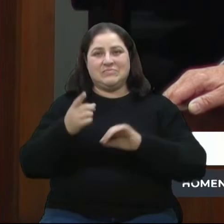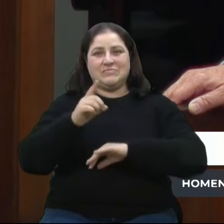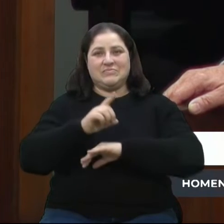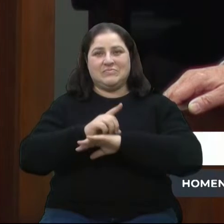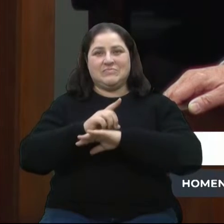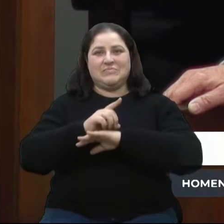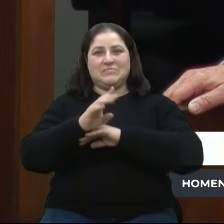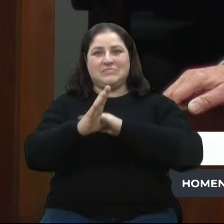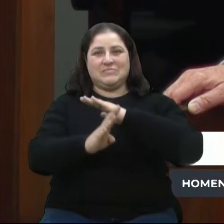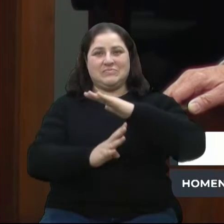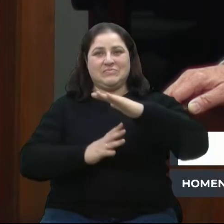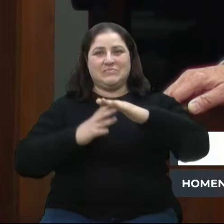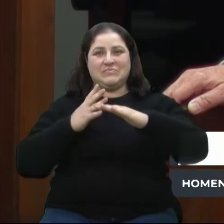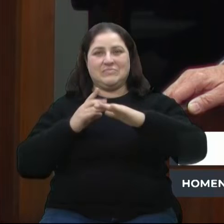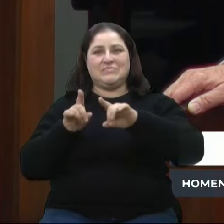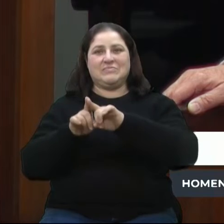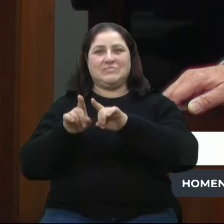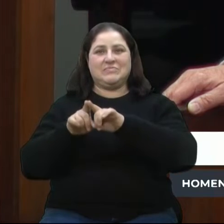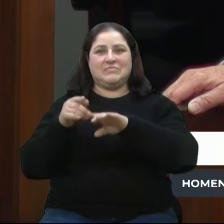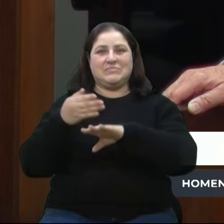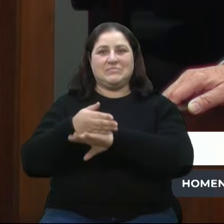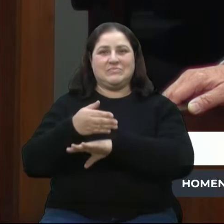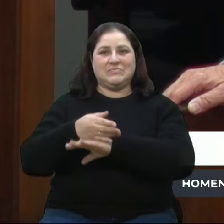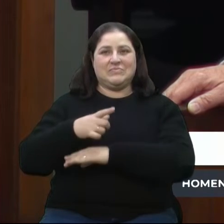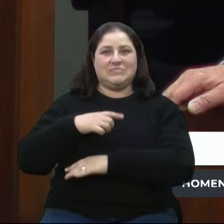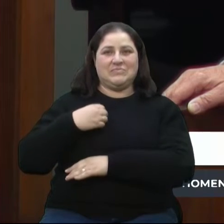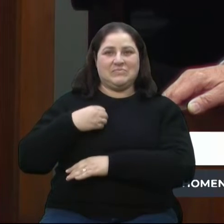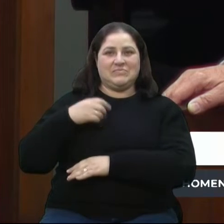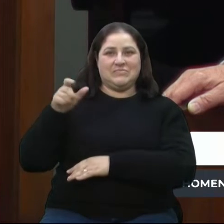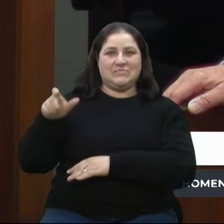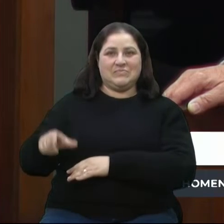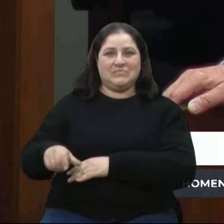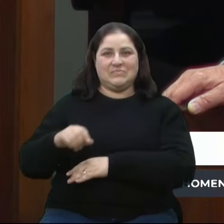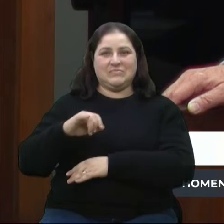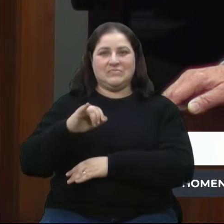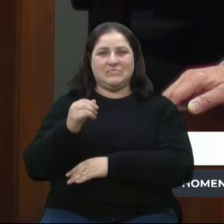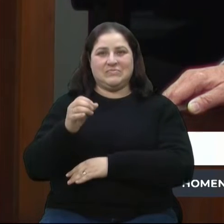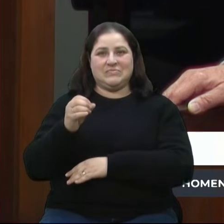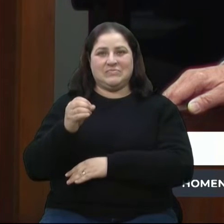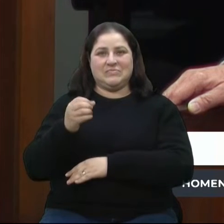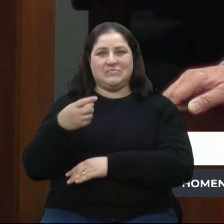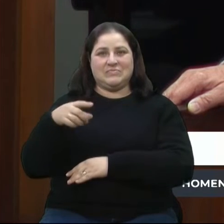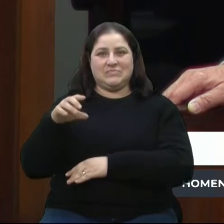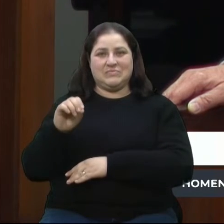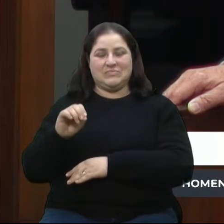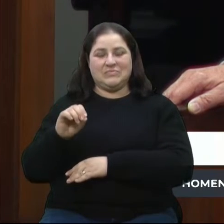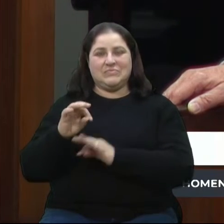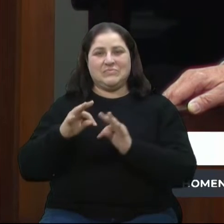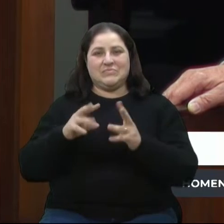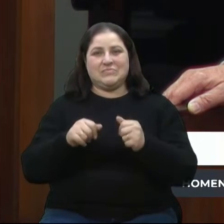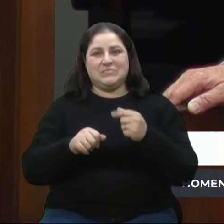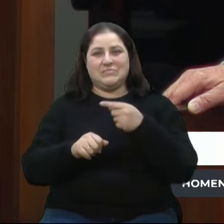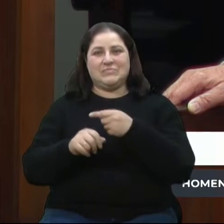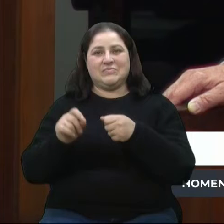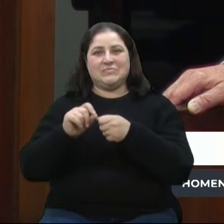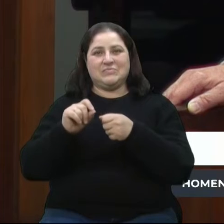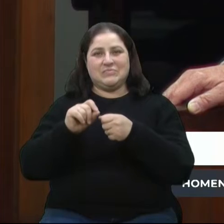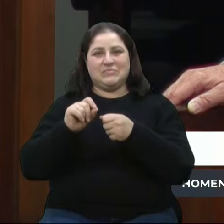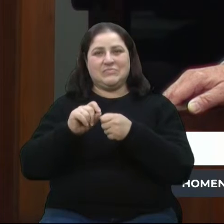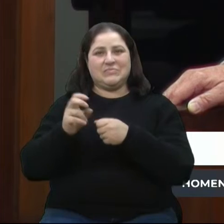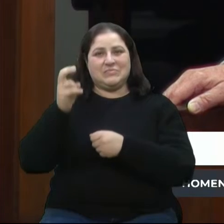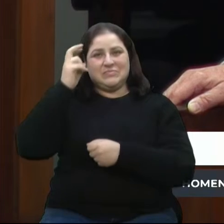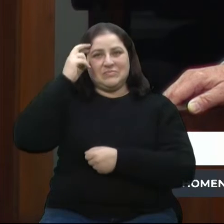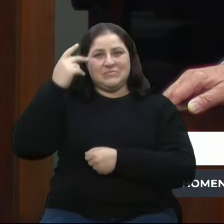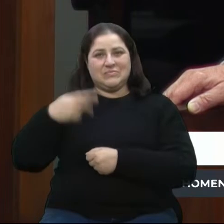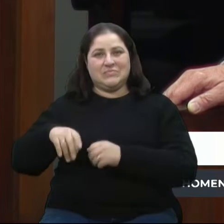Imigração, quanto pela presença do João Tunuz, por tudo aquilo que ele tem feito pela nossa cultura, pela comunidade de Caxias